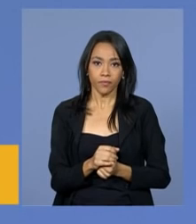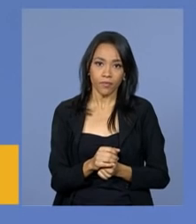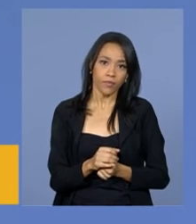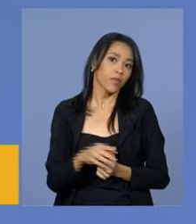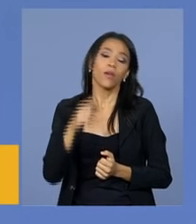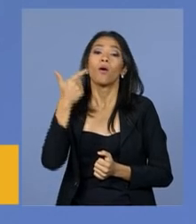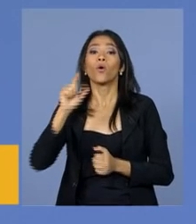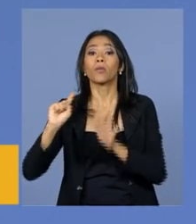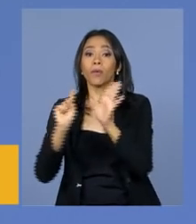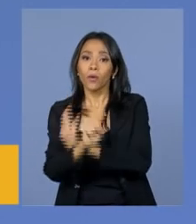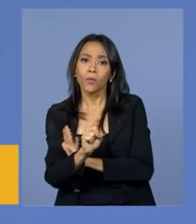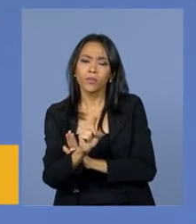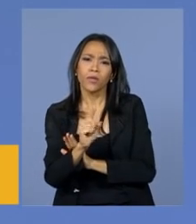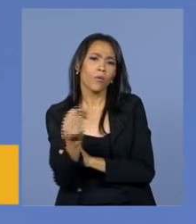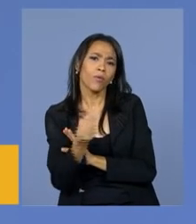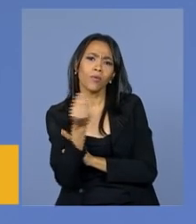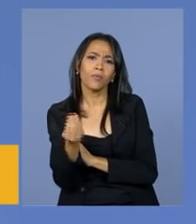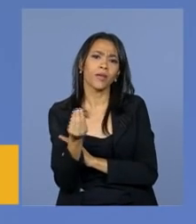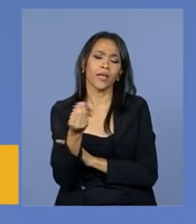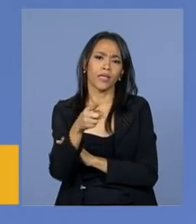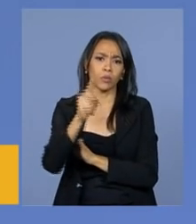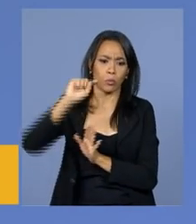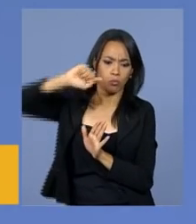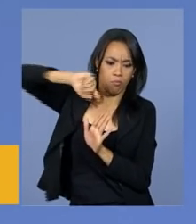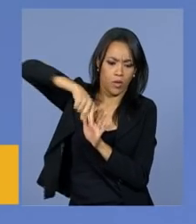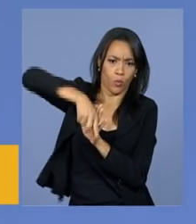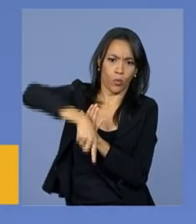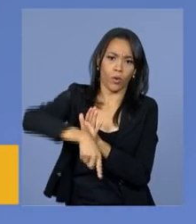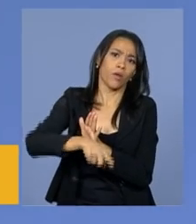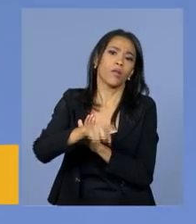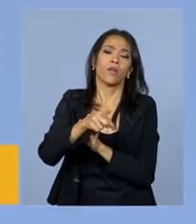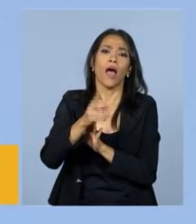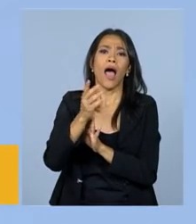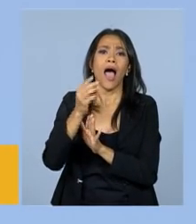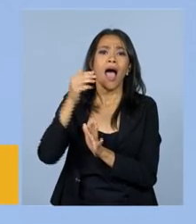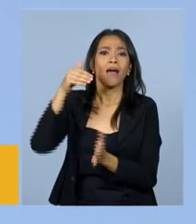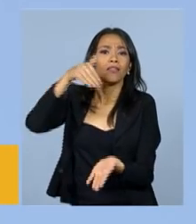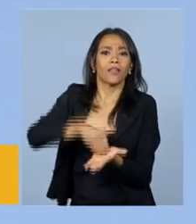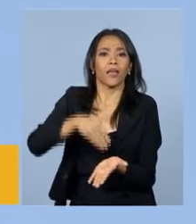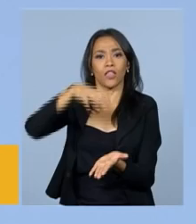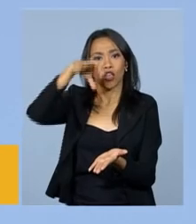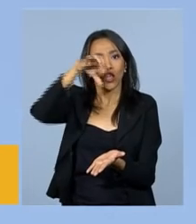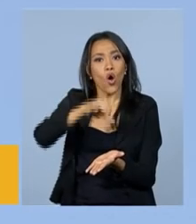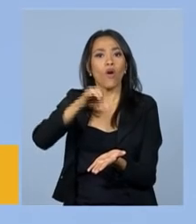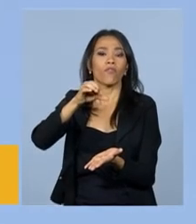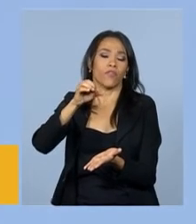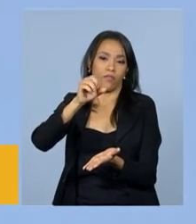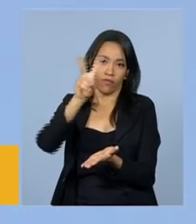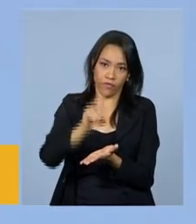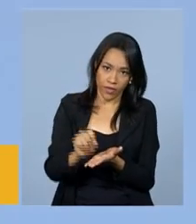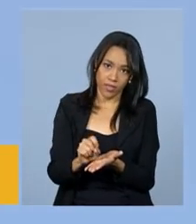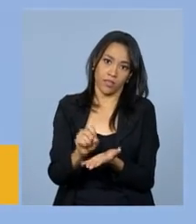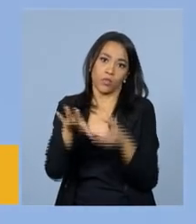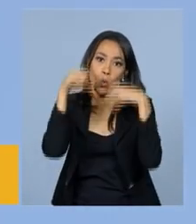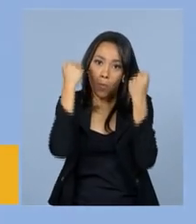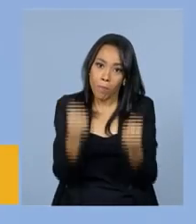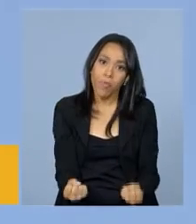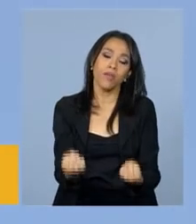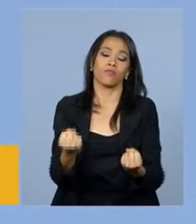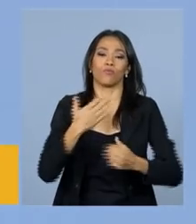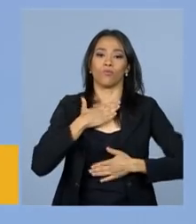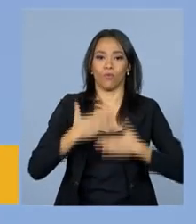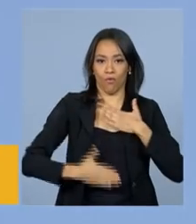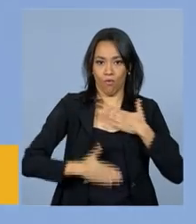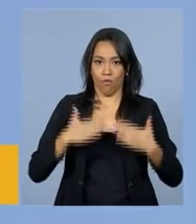força G chega a quanto, hein? Olha, uma aeronave como essa, ela pode chegar até 9 vezes a capacidade, o peso do corpo do